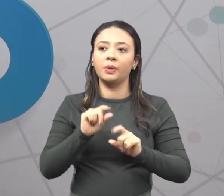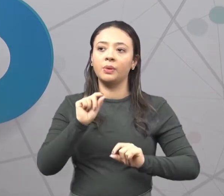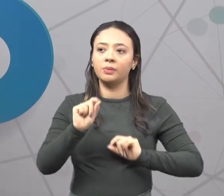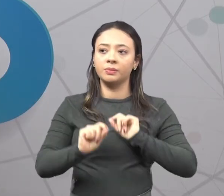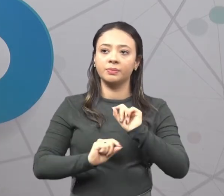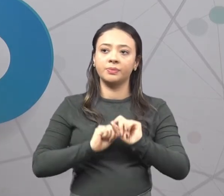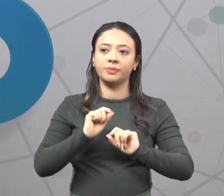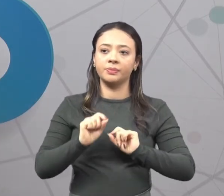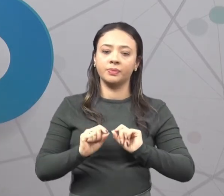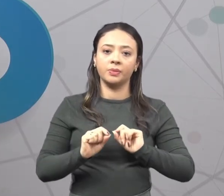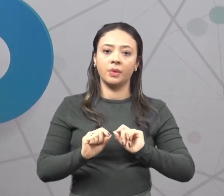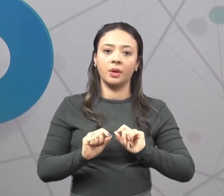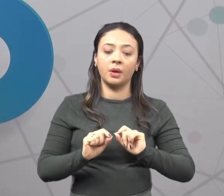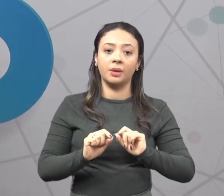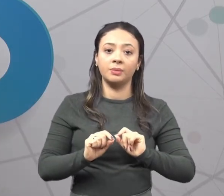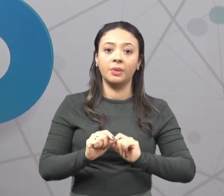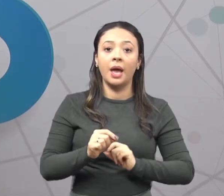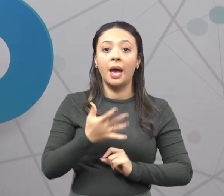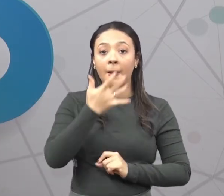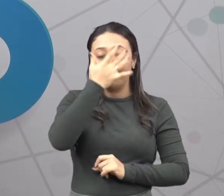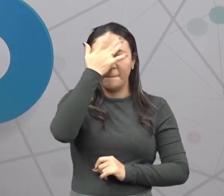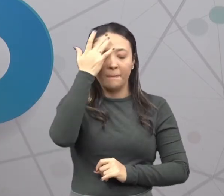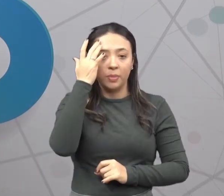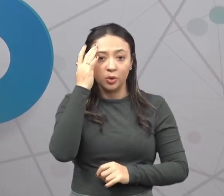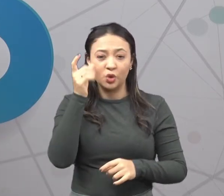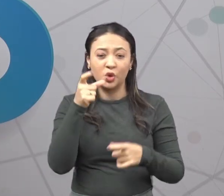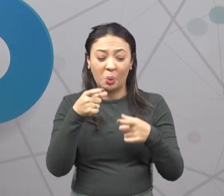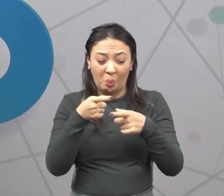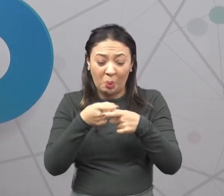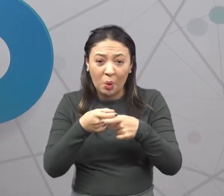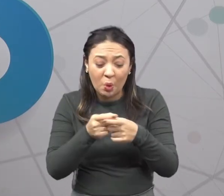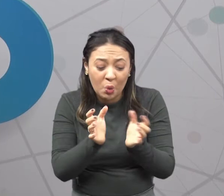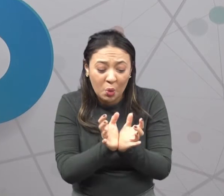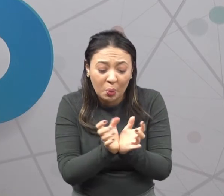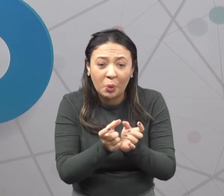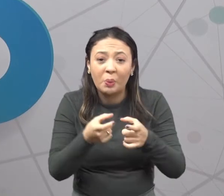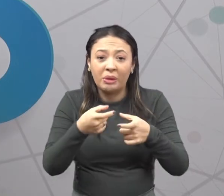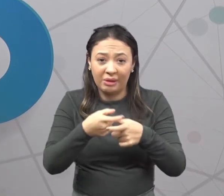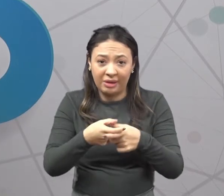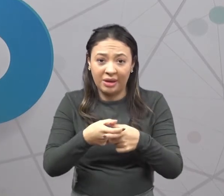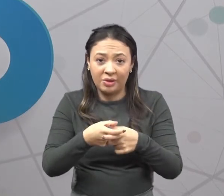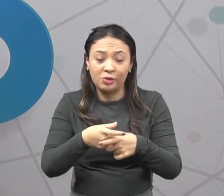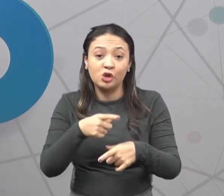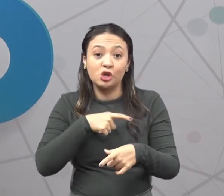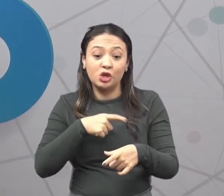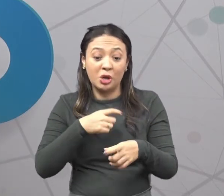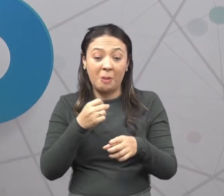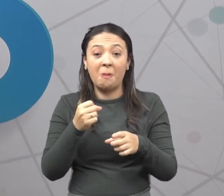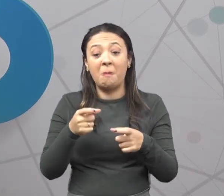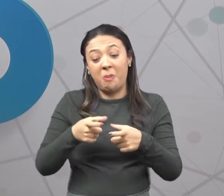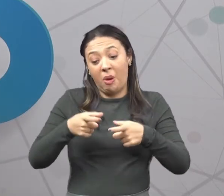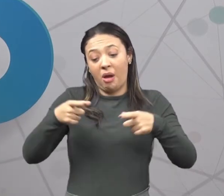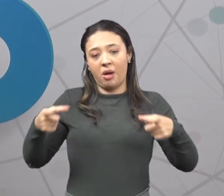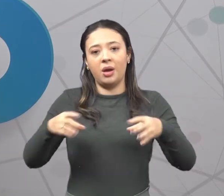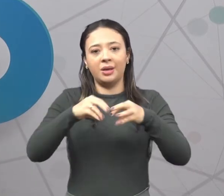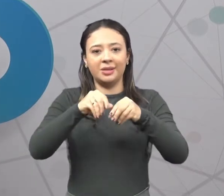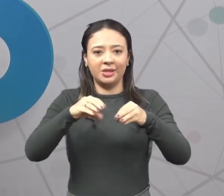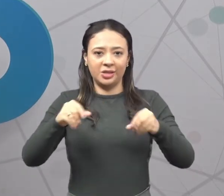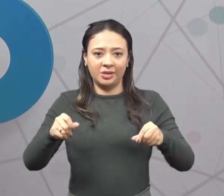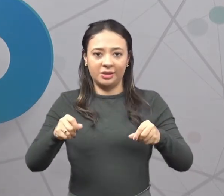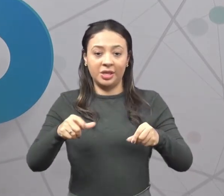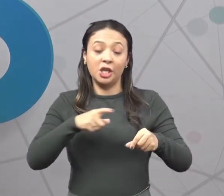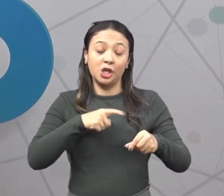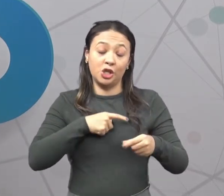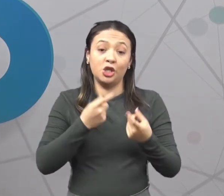terras nas mãos de poucos proprietários, que tinham como comprar as máquinas e produtos agrícolas.